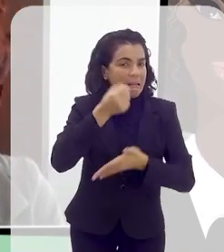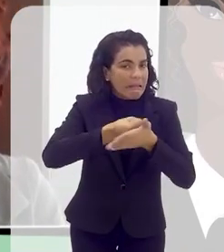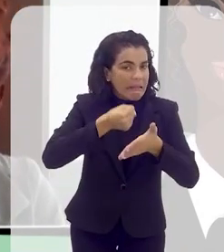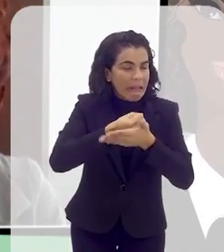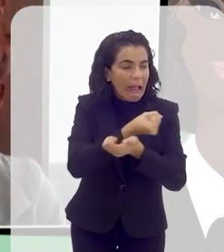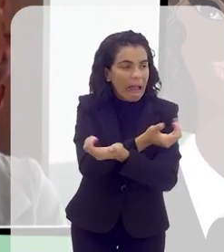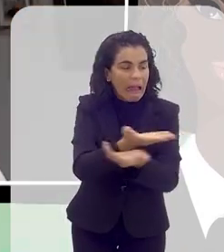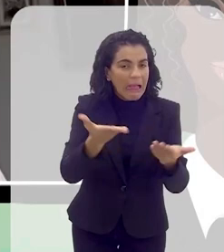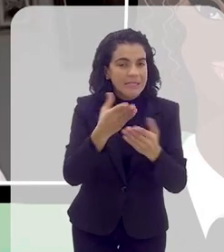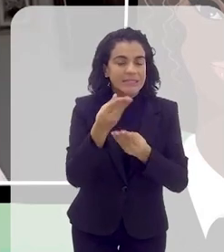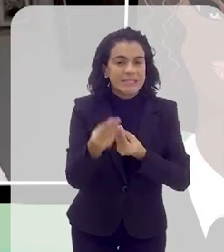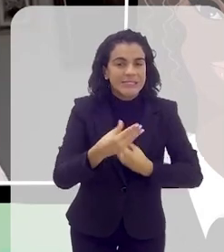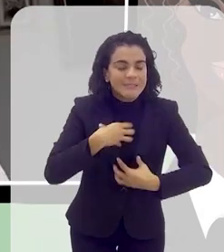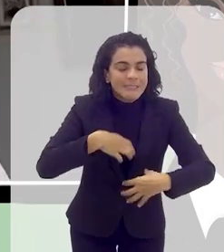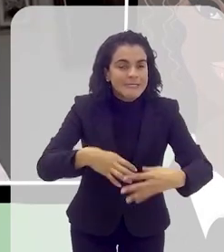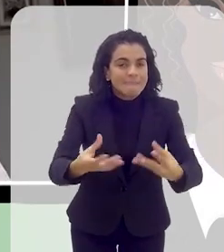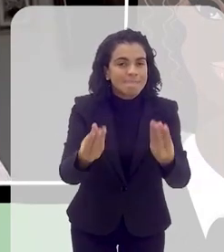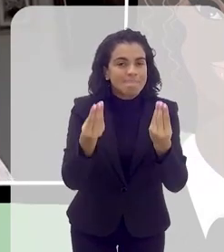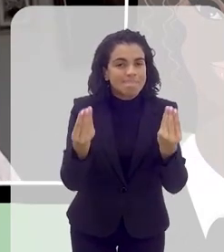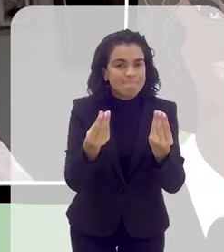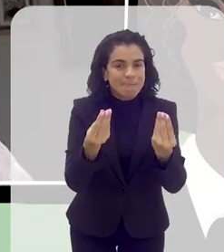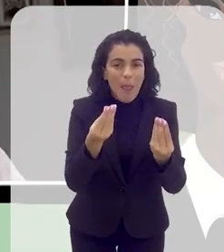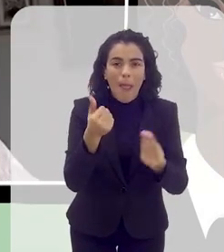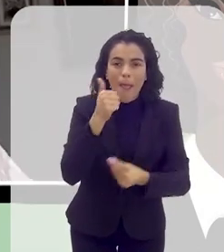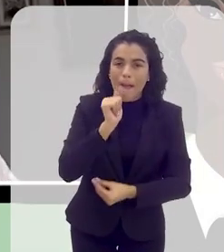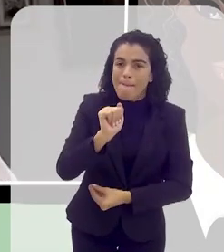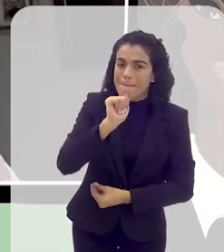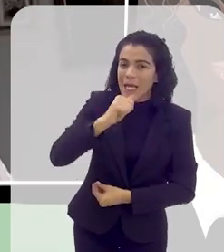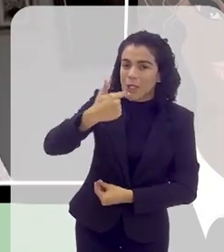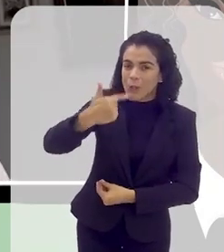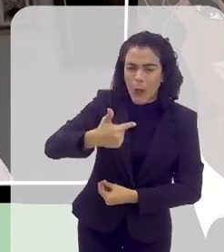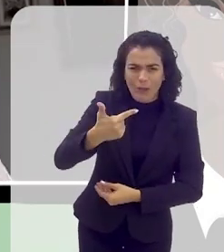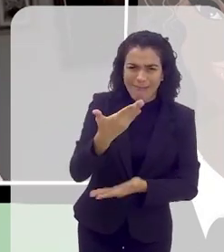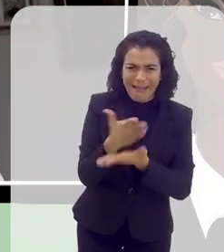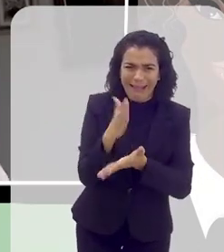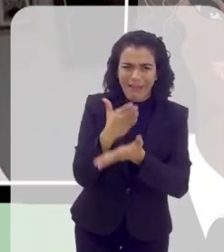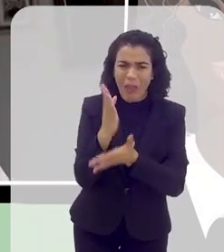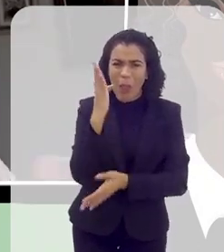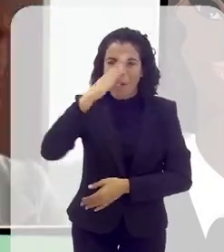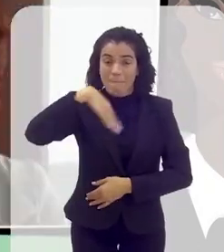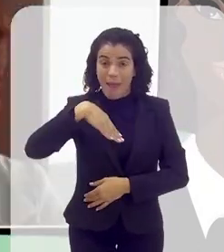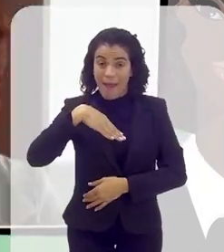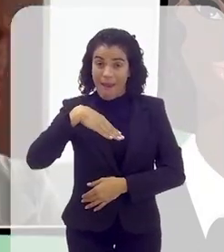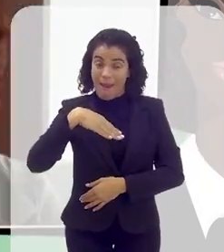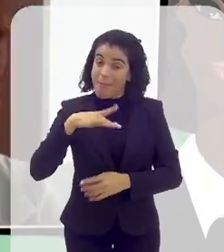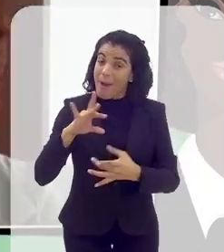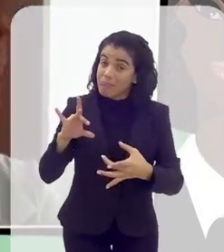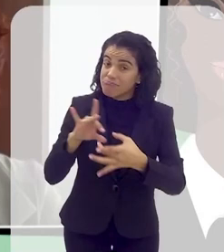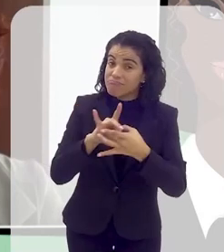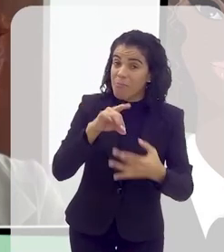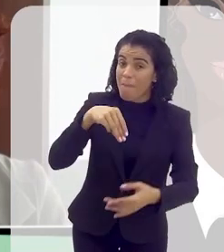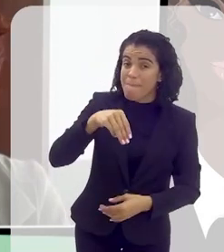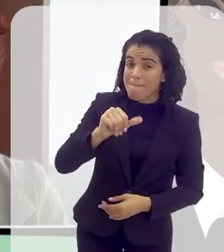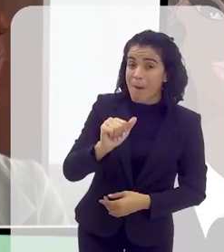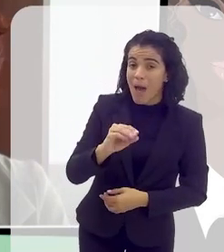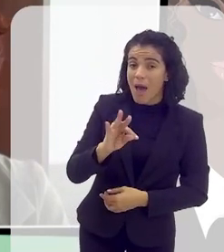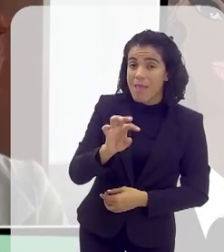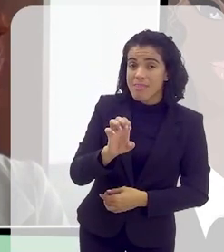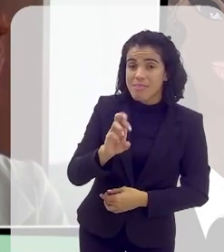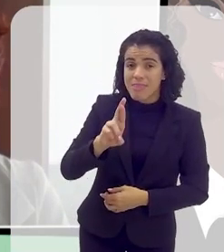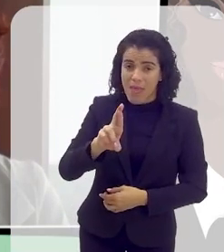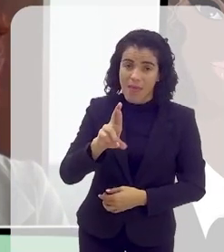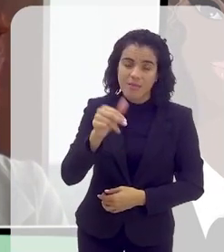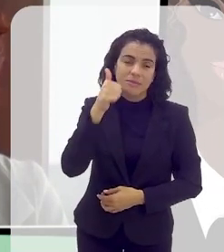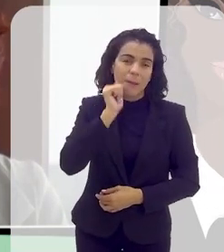tentar sensibilizar a sociedade de que madrasta não tem nada a ver com má, né? E sim com máter. É, Ana Paula,